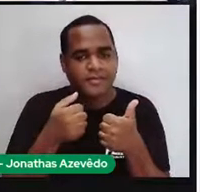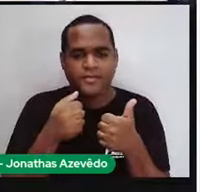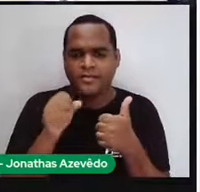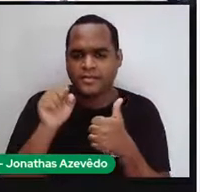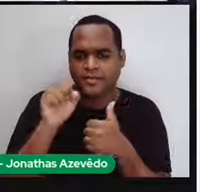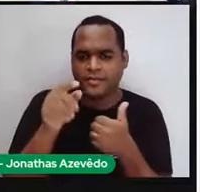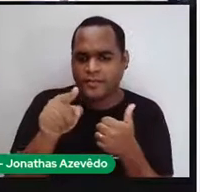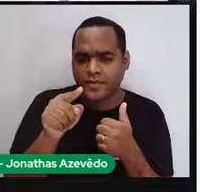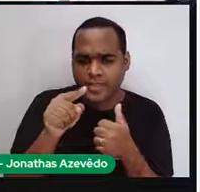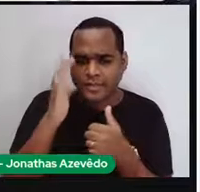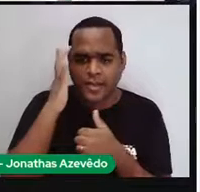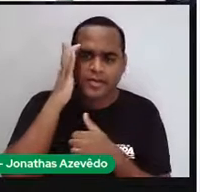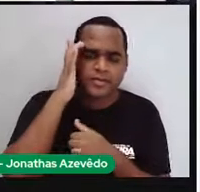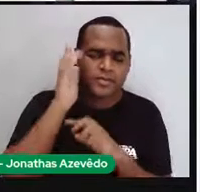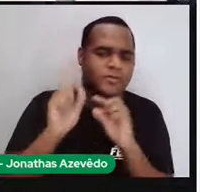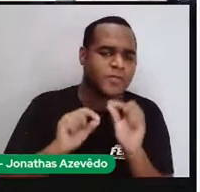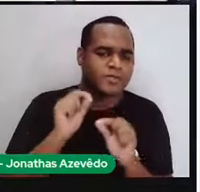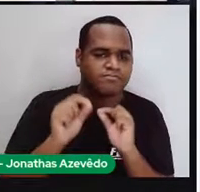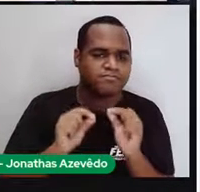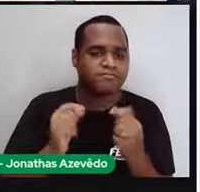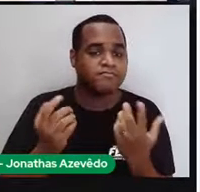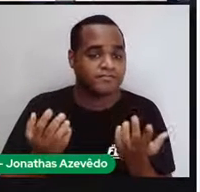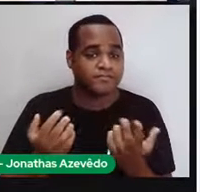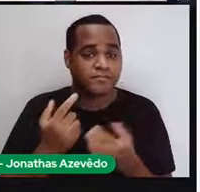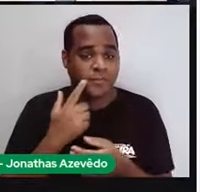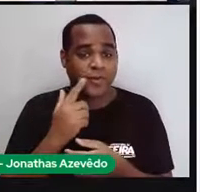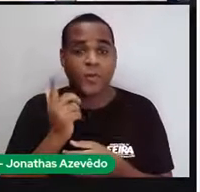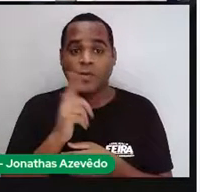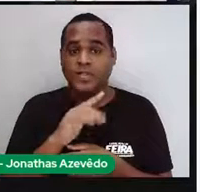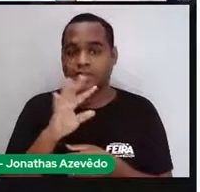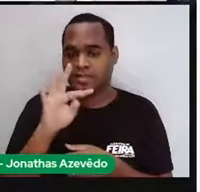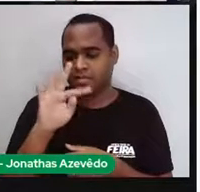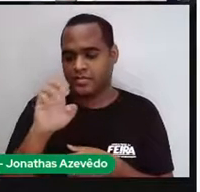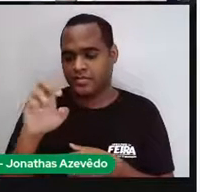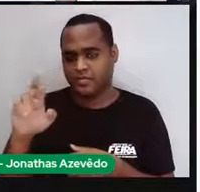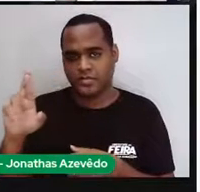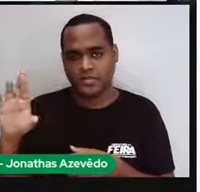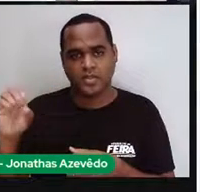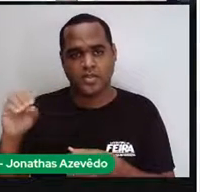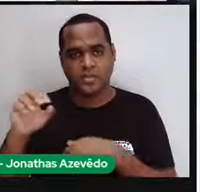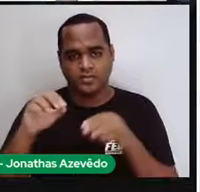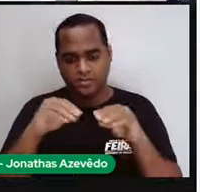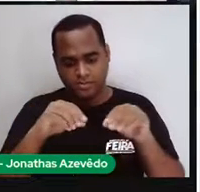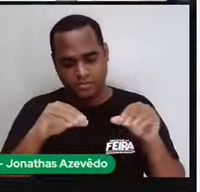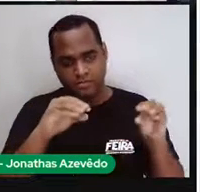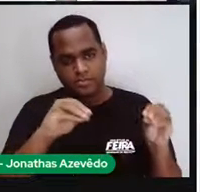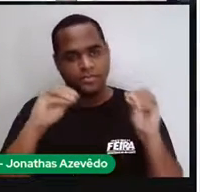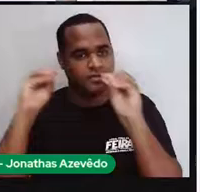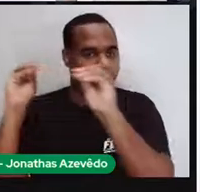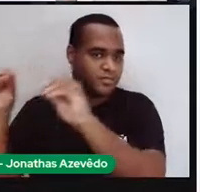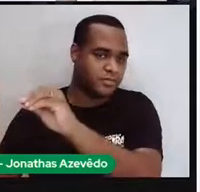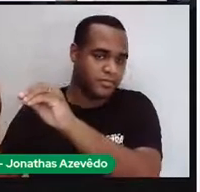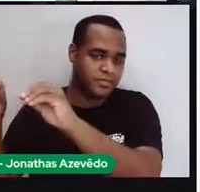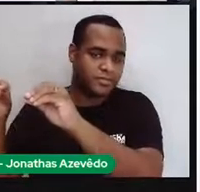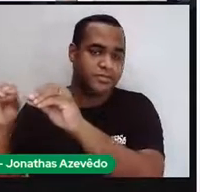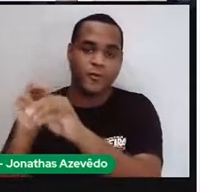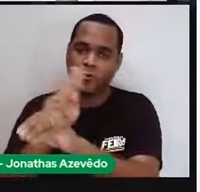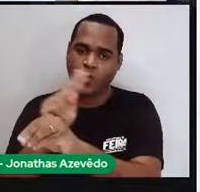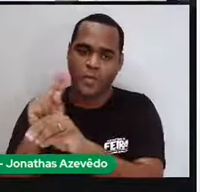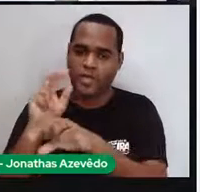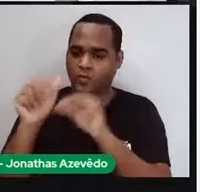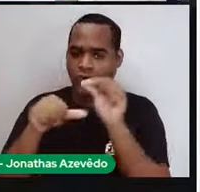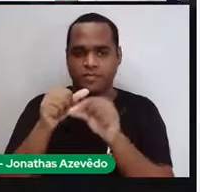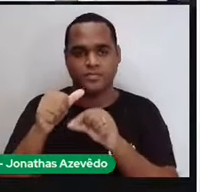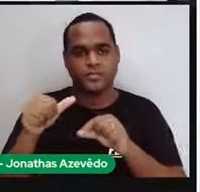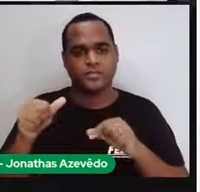o que é que você acha vamos fazer assim vamos começar a mexer na figura a gente pode mexer aqui na figura a botar esse nome Zinho